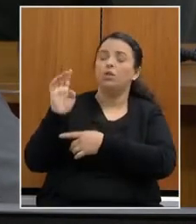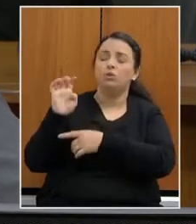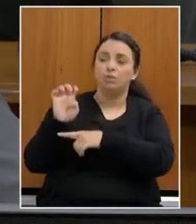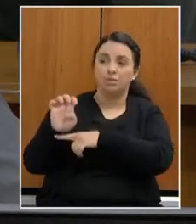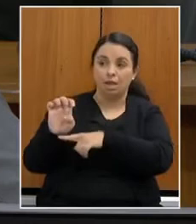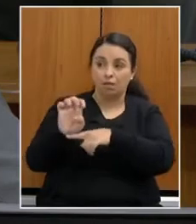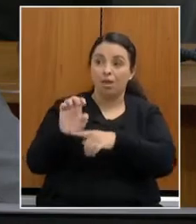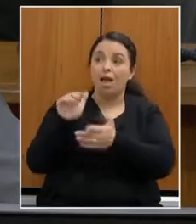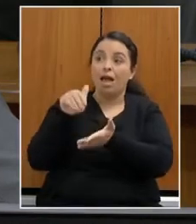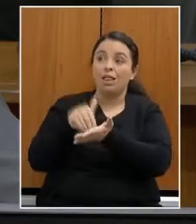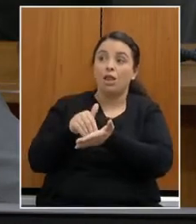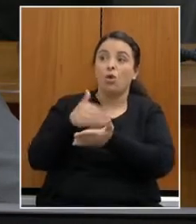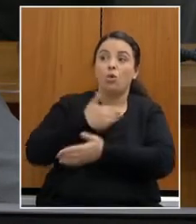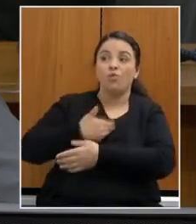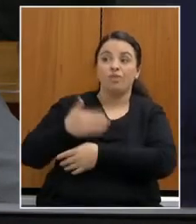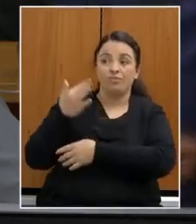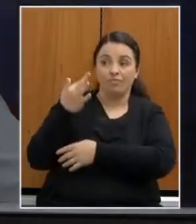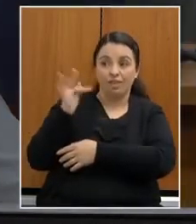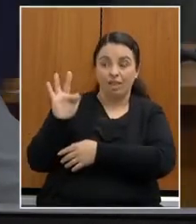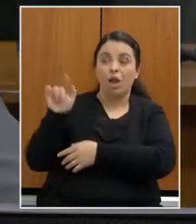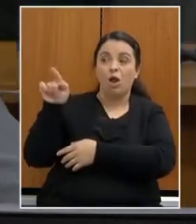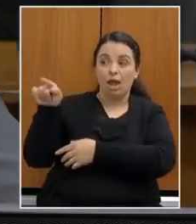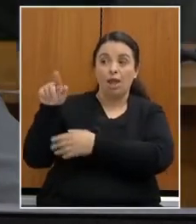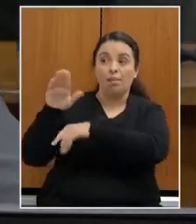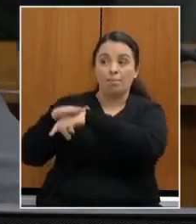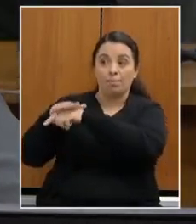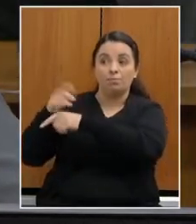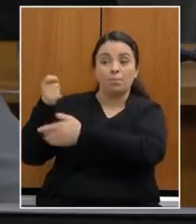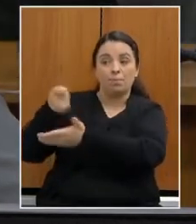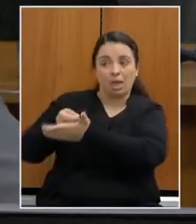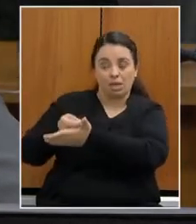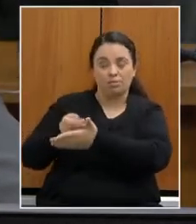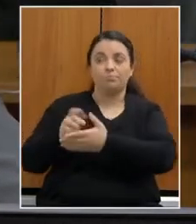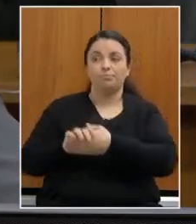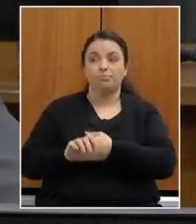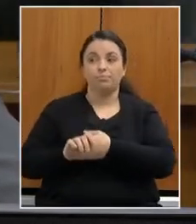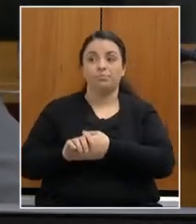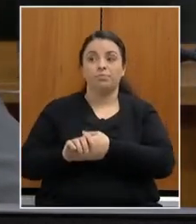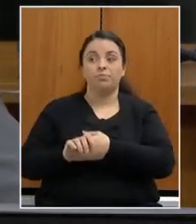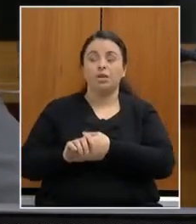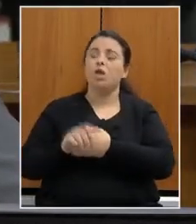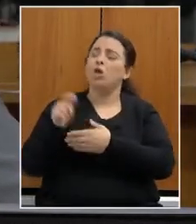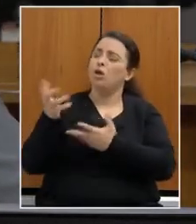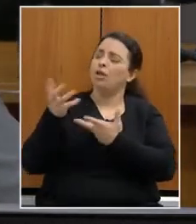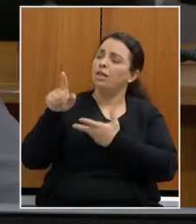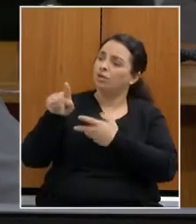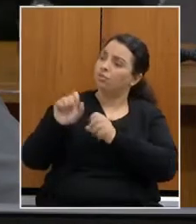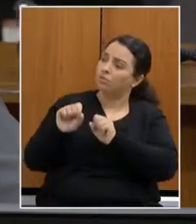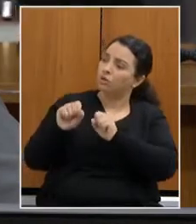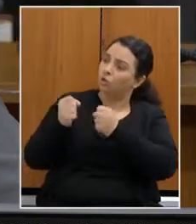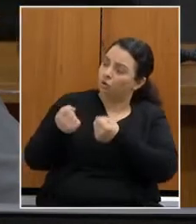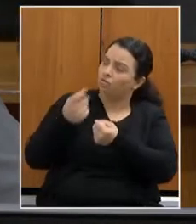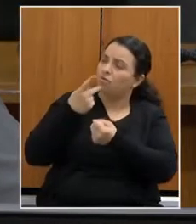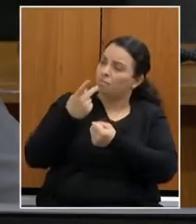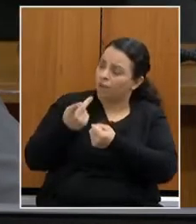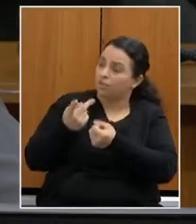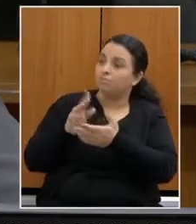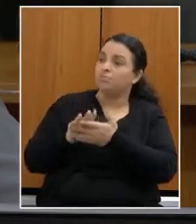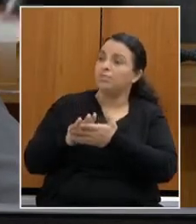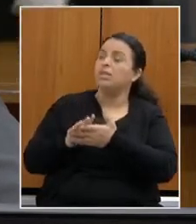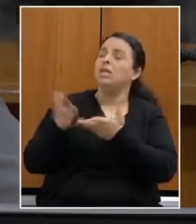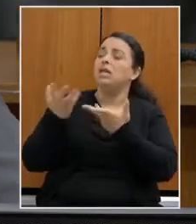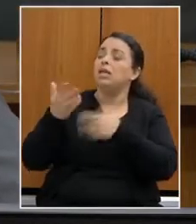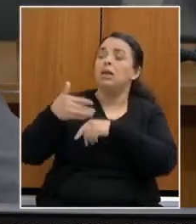cumprir esta lacuna. Muito bem gostaria da sua confirmação e gostaria de um pouco mais